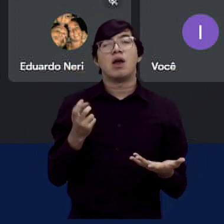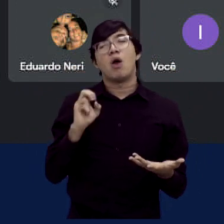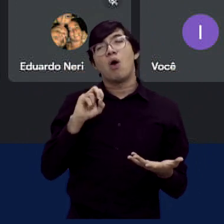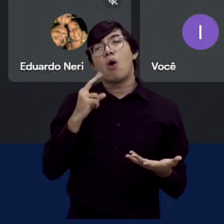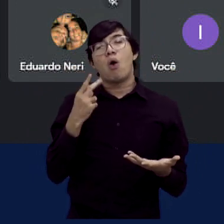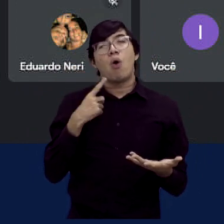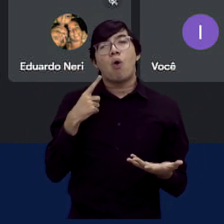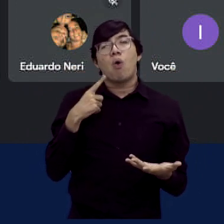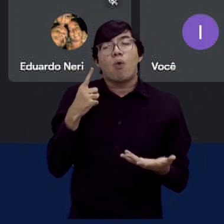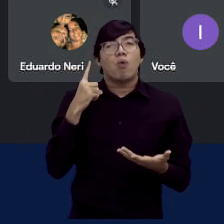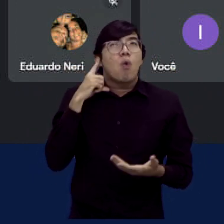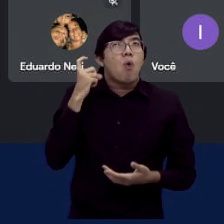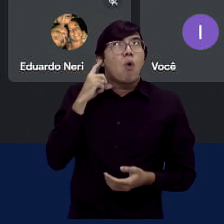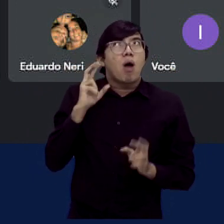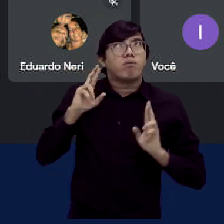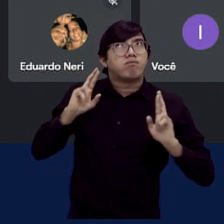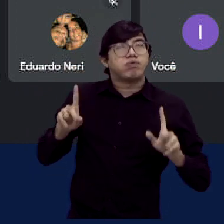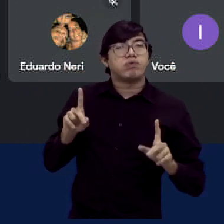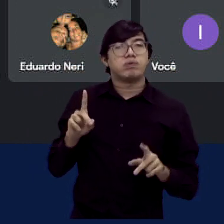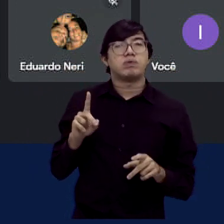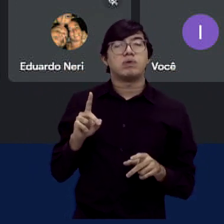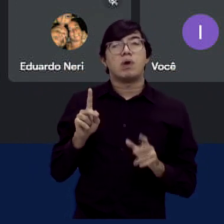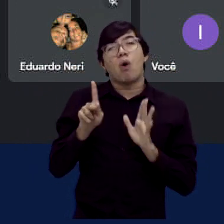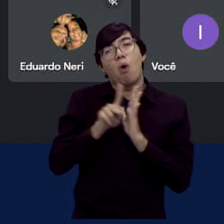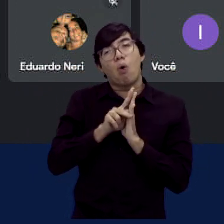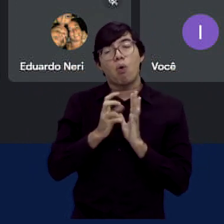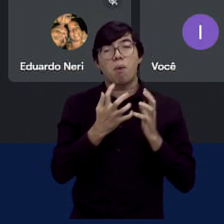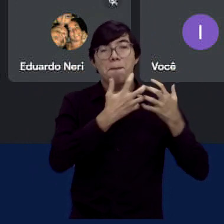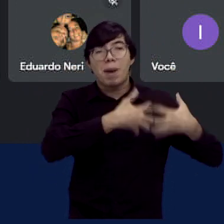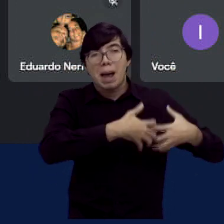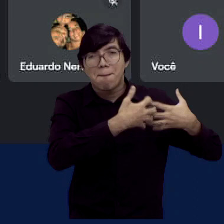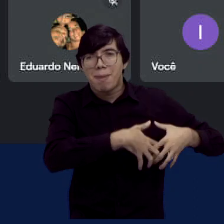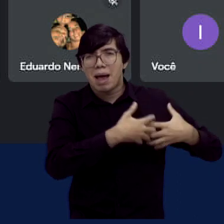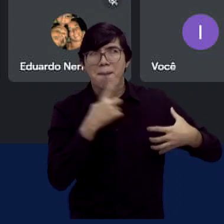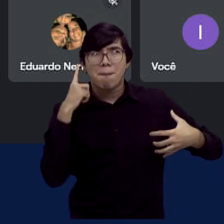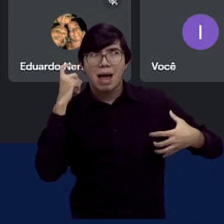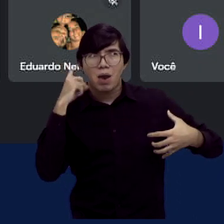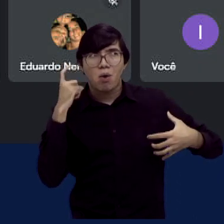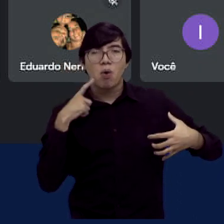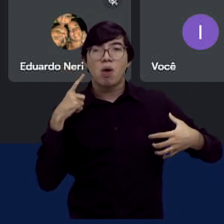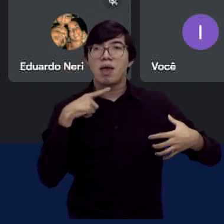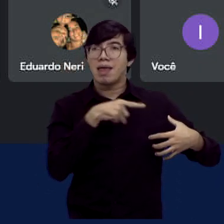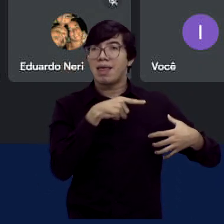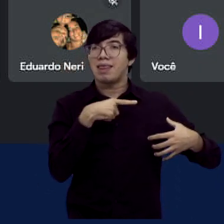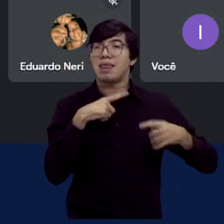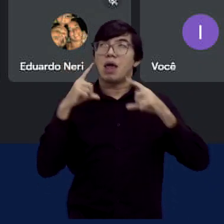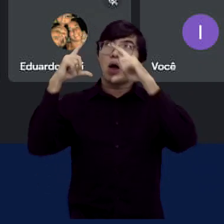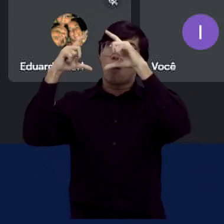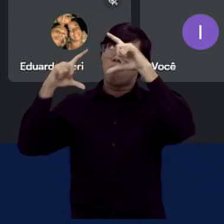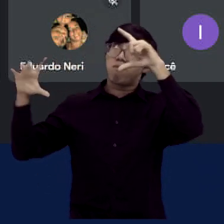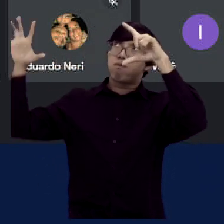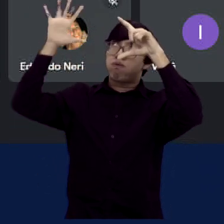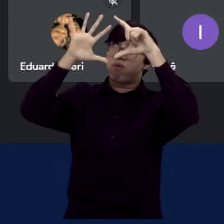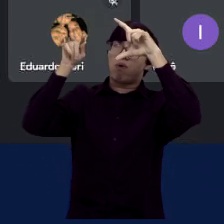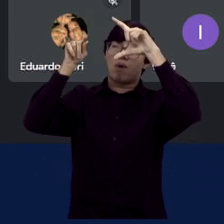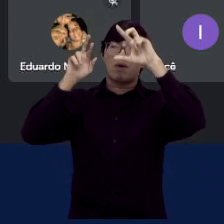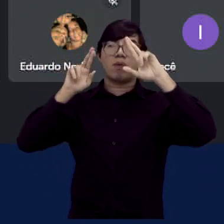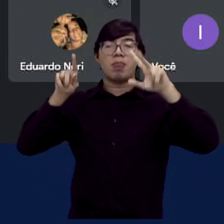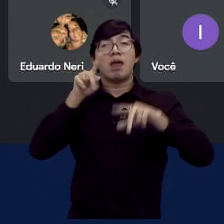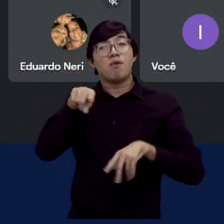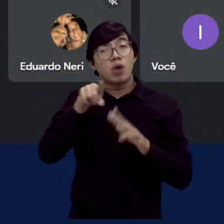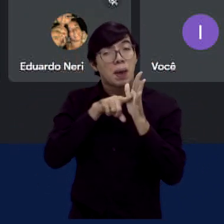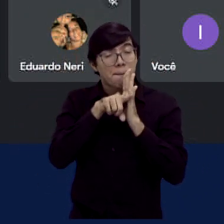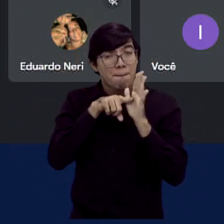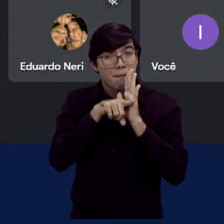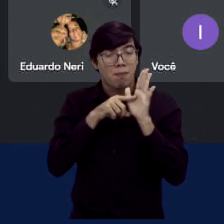algo assim, ou de alguma coisa mecânica. Se vocês procurarem o trabalho de um cara chamado Davidson Manes, vou